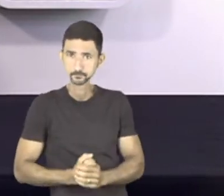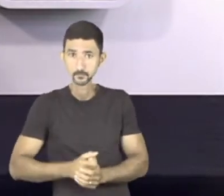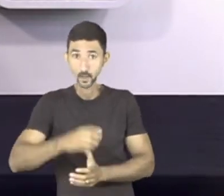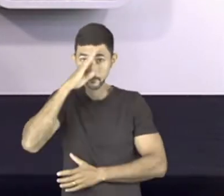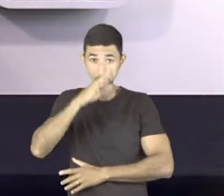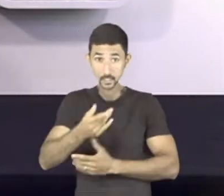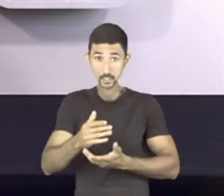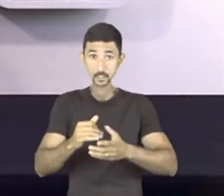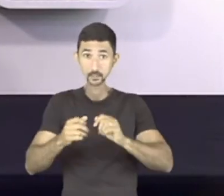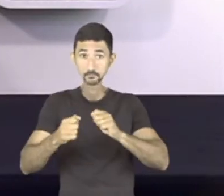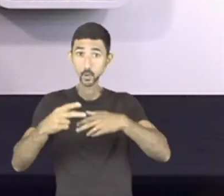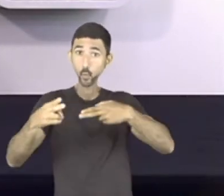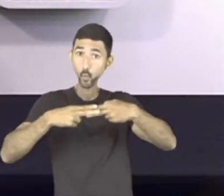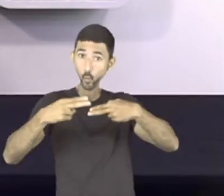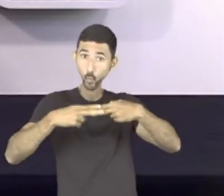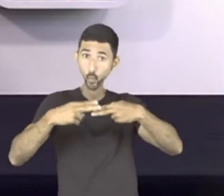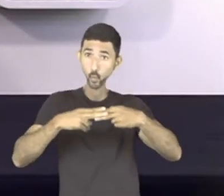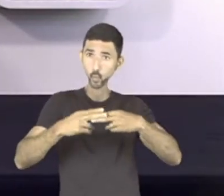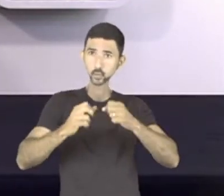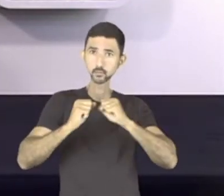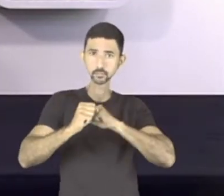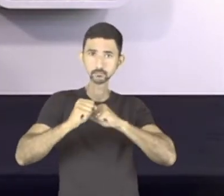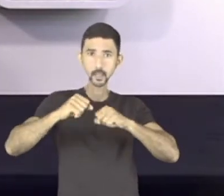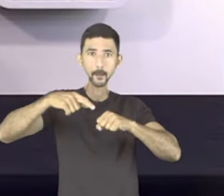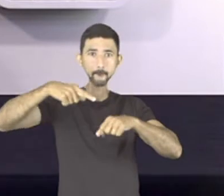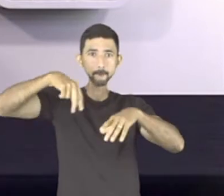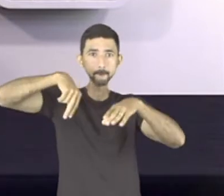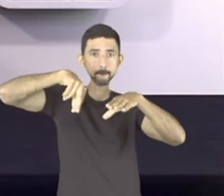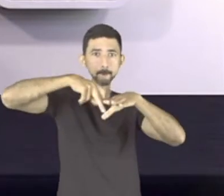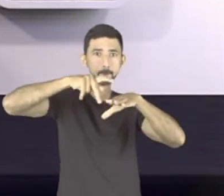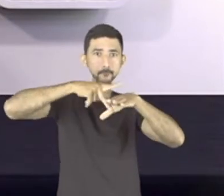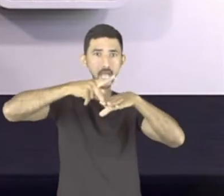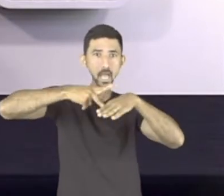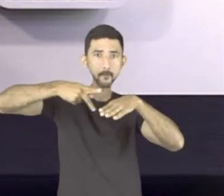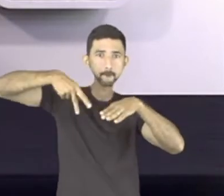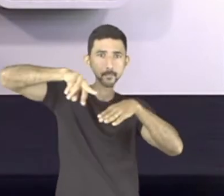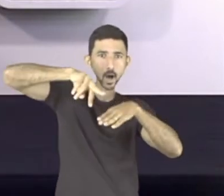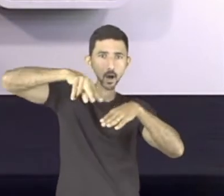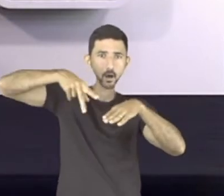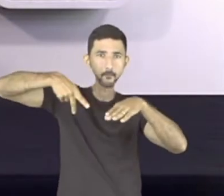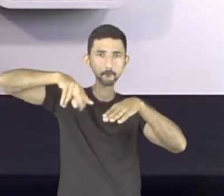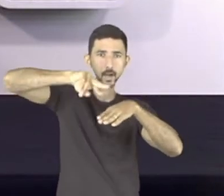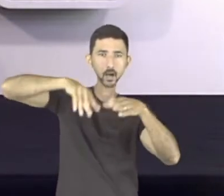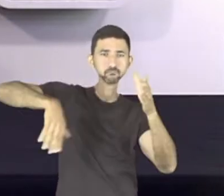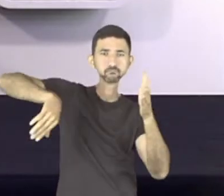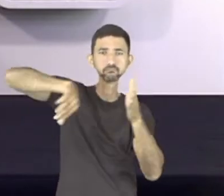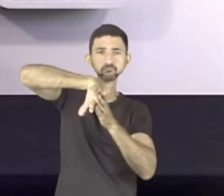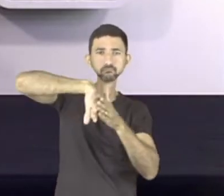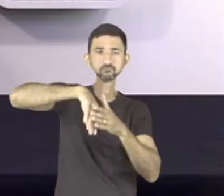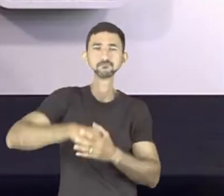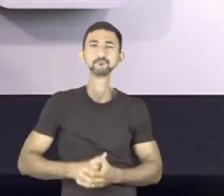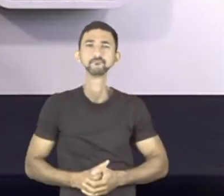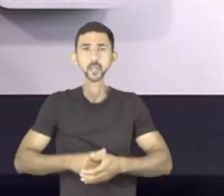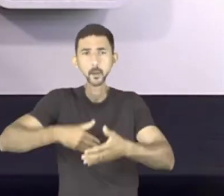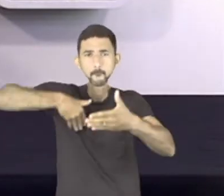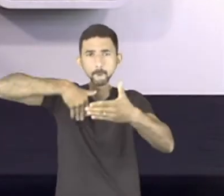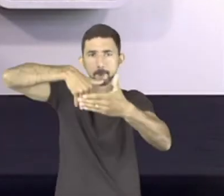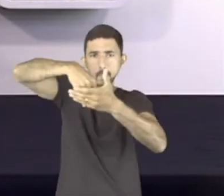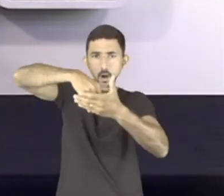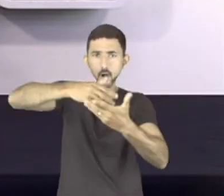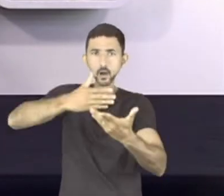predominantemente, ou seja, usa-se mais golpes com os pés, ou seja, mais chutes, chutes frontais,